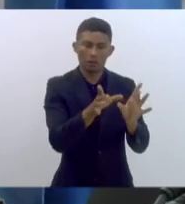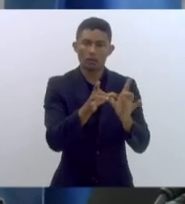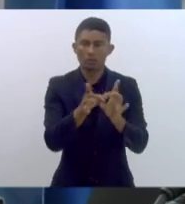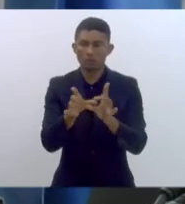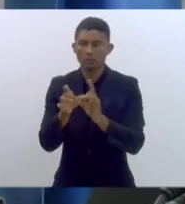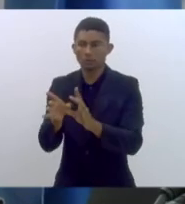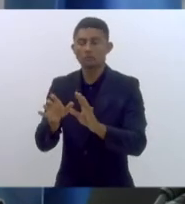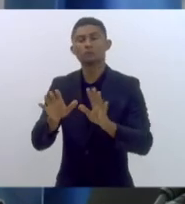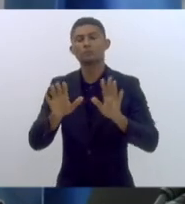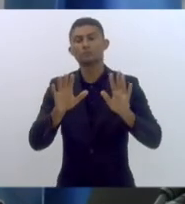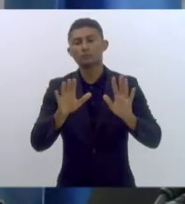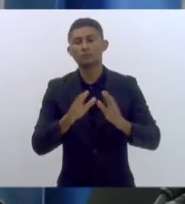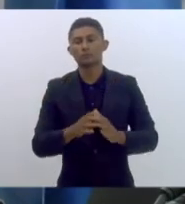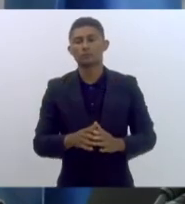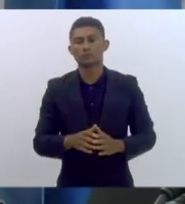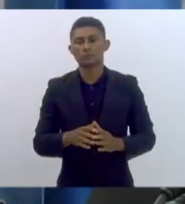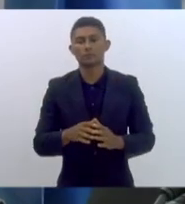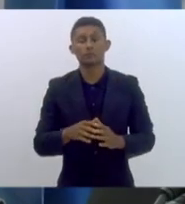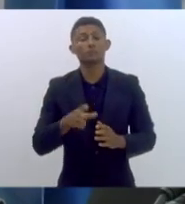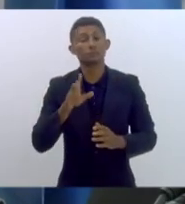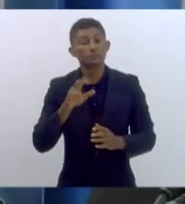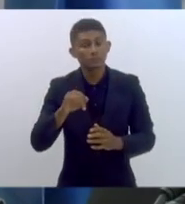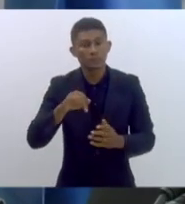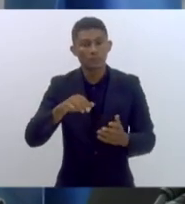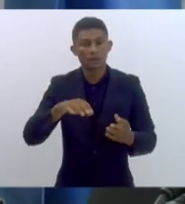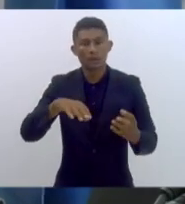esteja em calamidade pública.